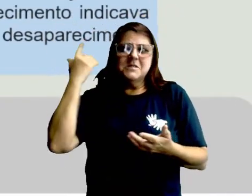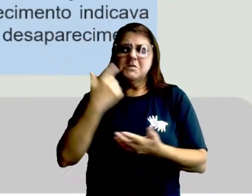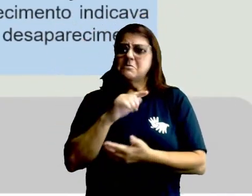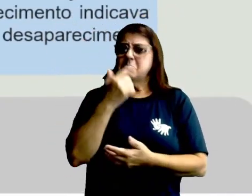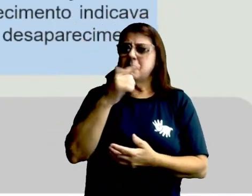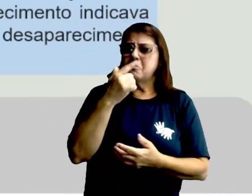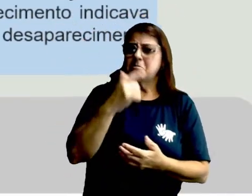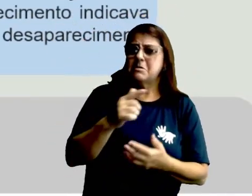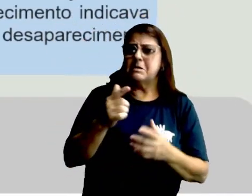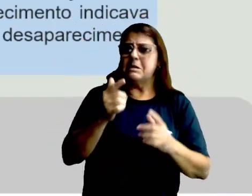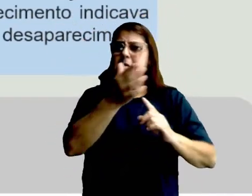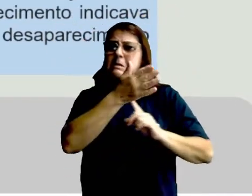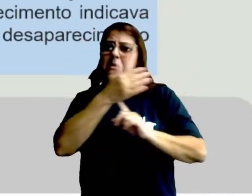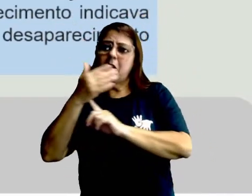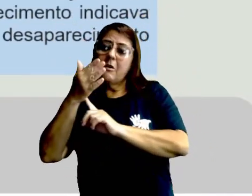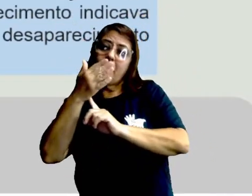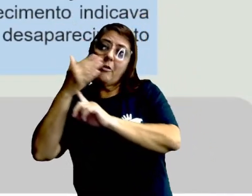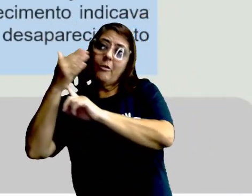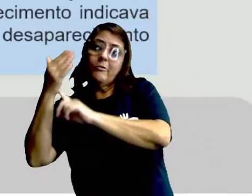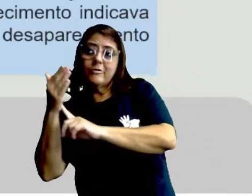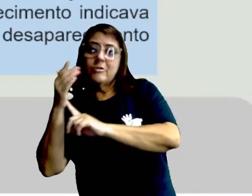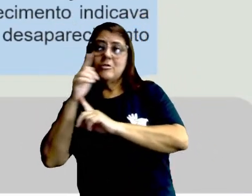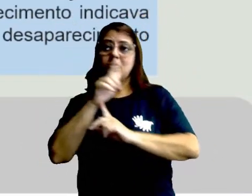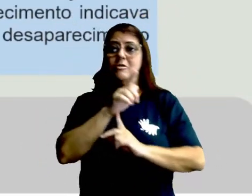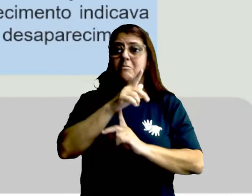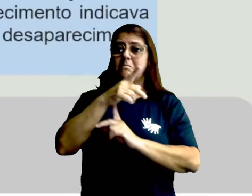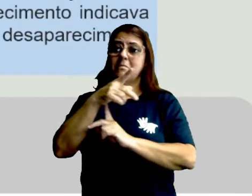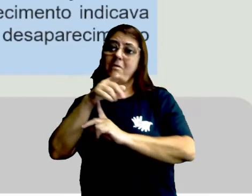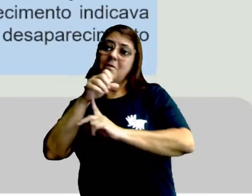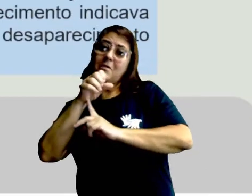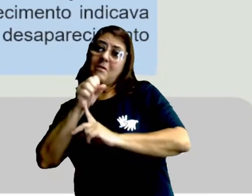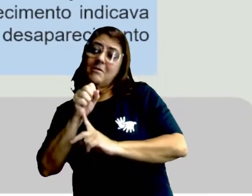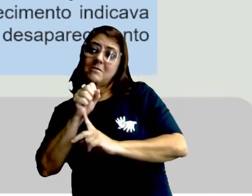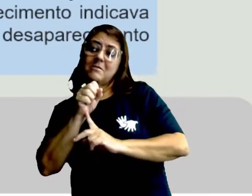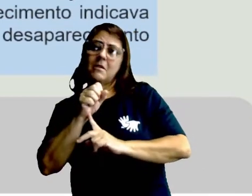tínhamos tecnologia como o GPS,